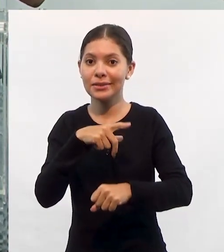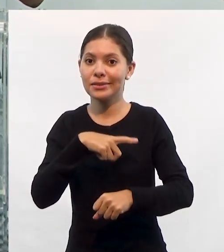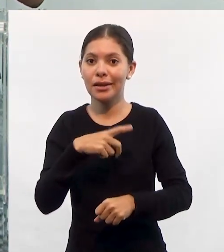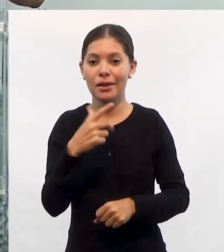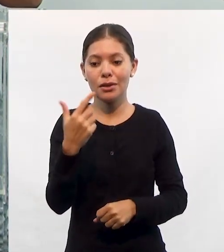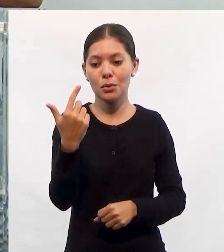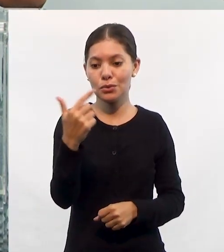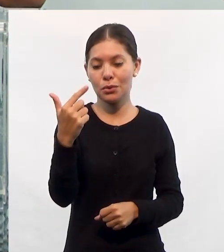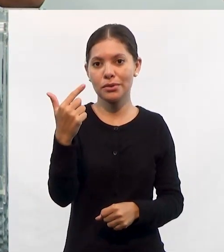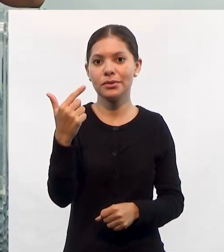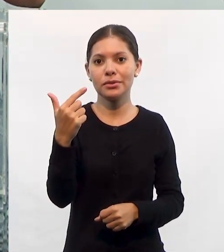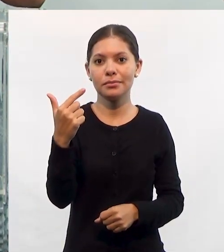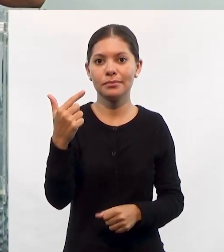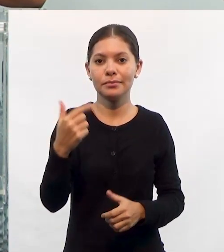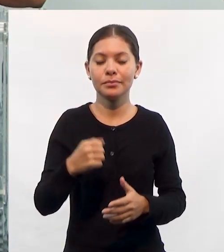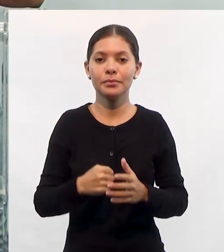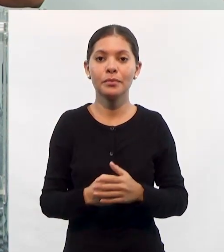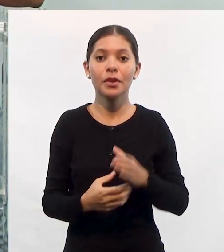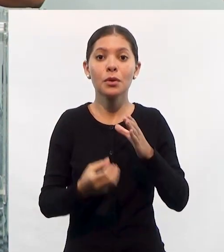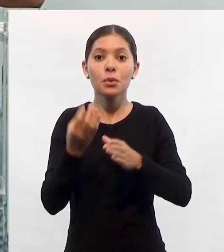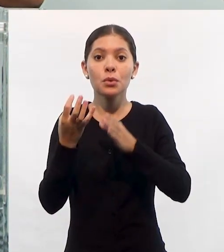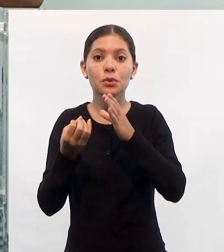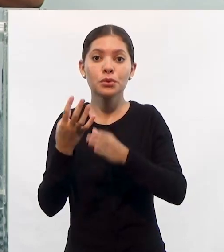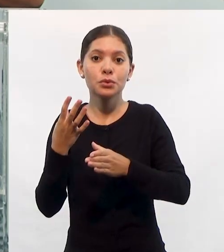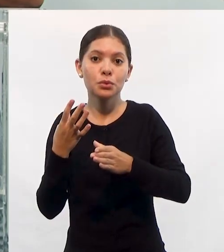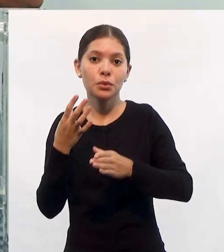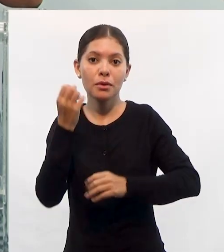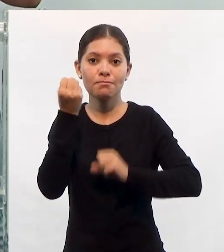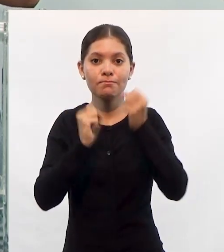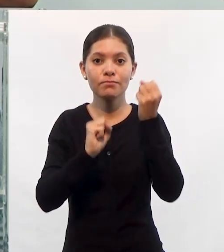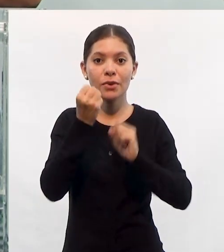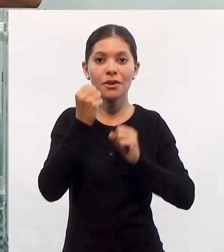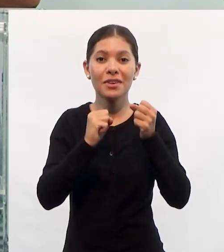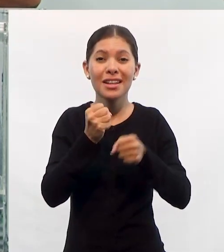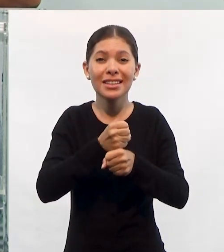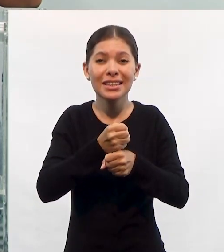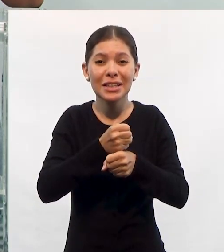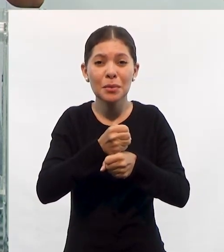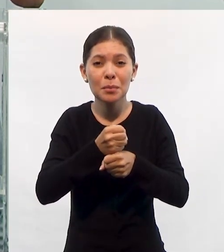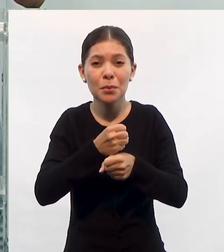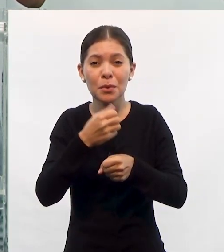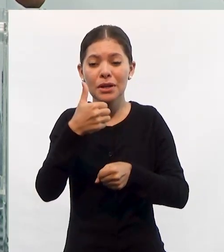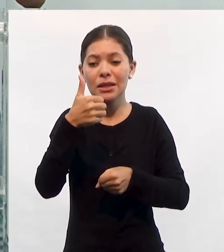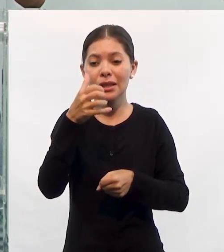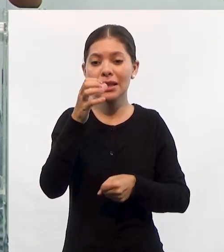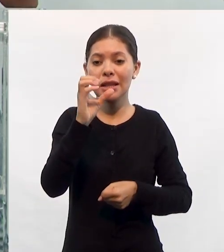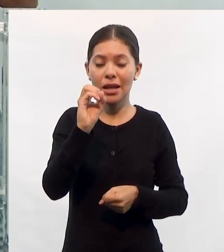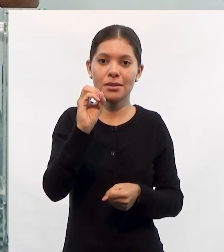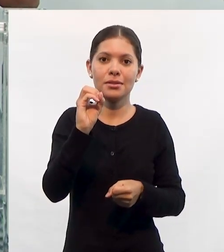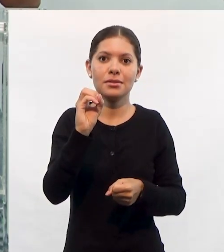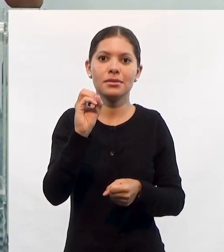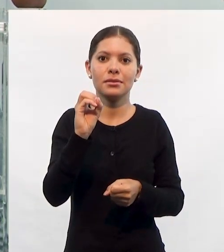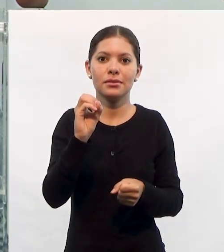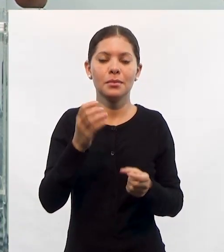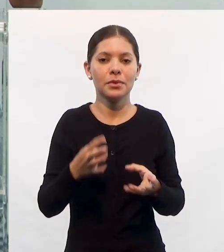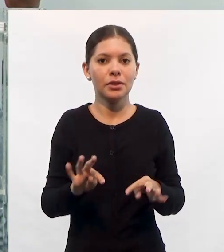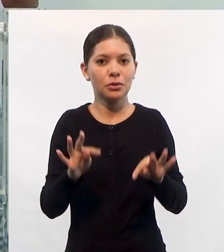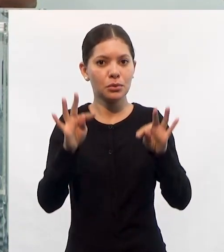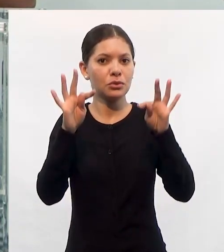Para se produzir, construir uma fábrica de chips, demora cerca de 10 anos. É uma